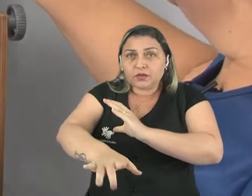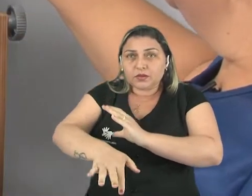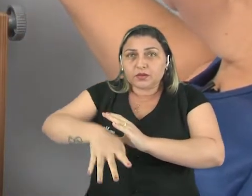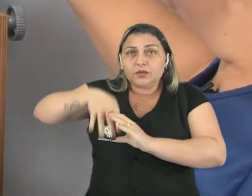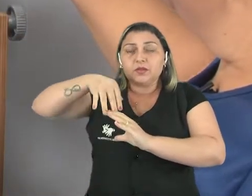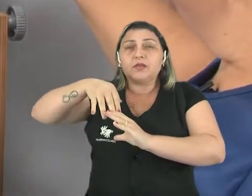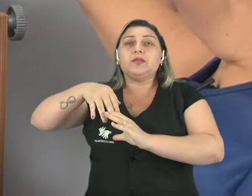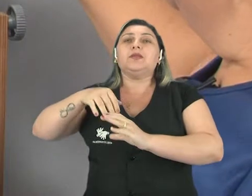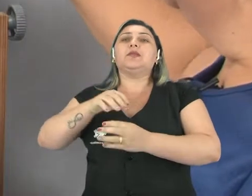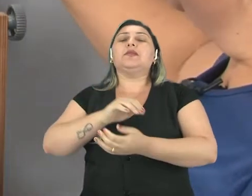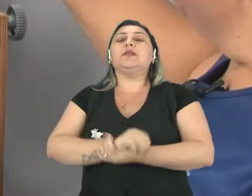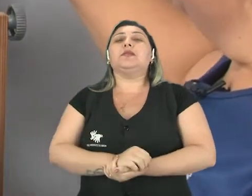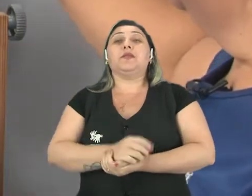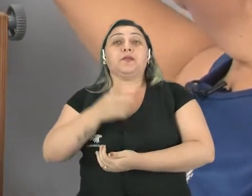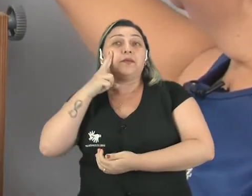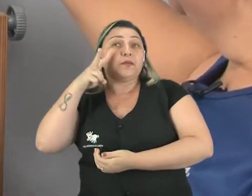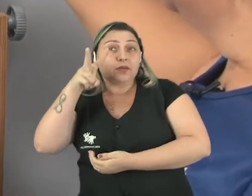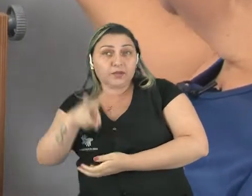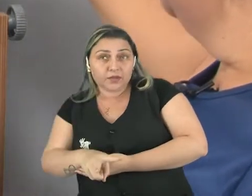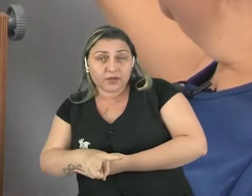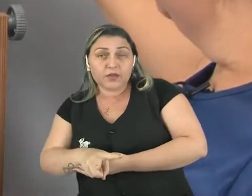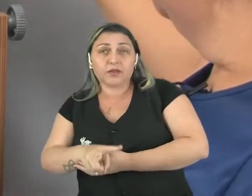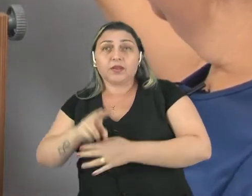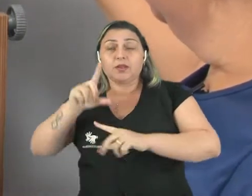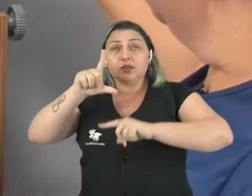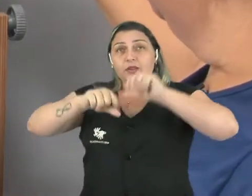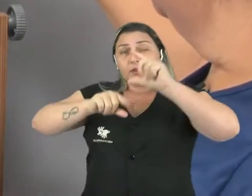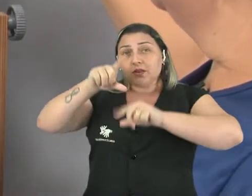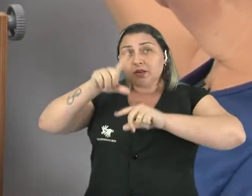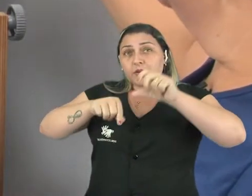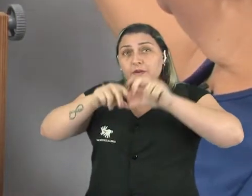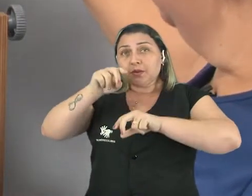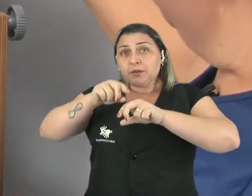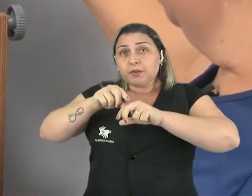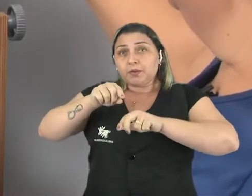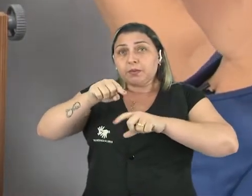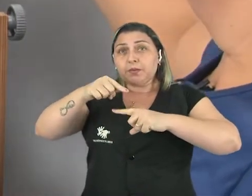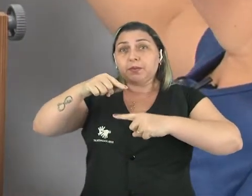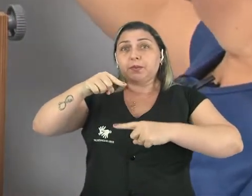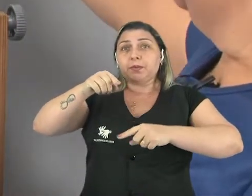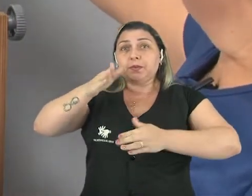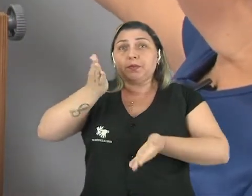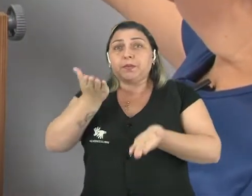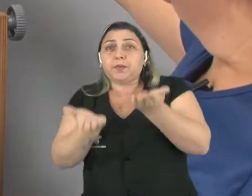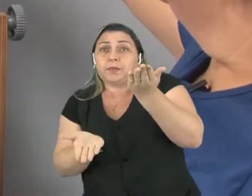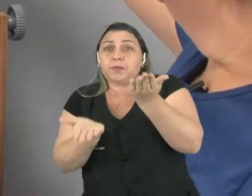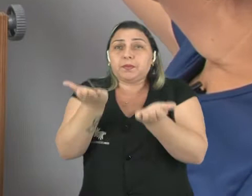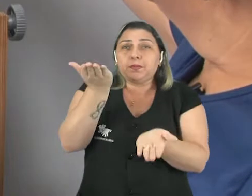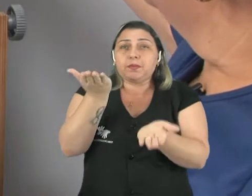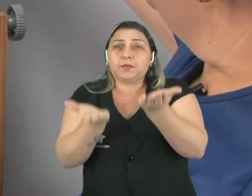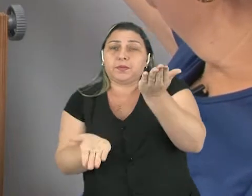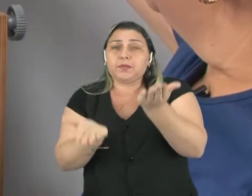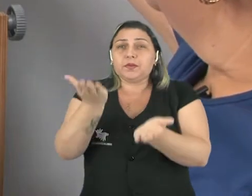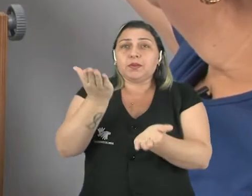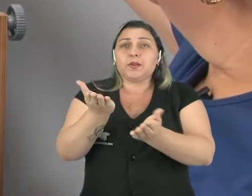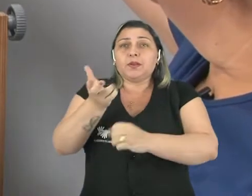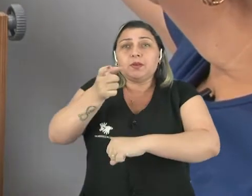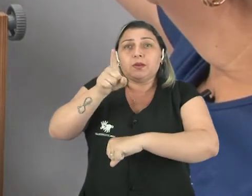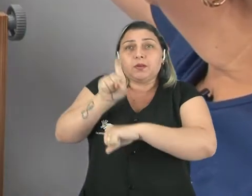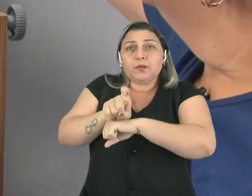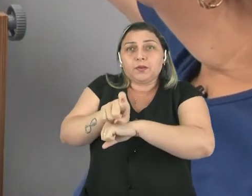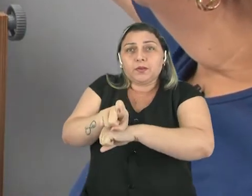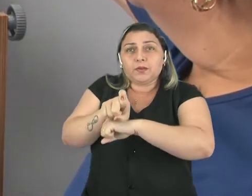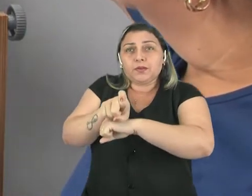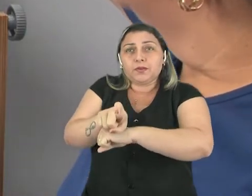Movimentando-se mais um pouco, observaram essa constelação e criaram aqui Libra, aqui